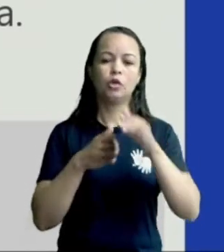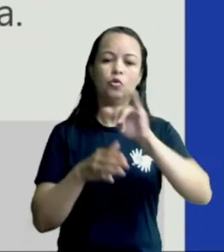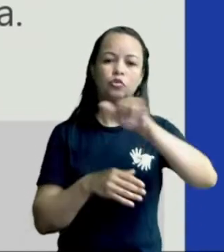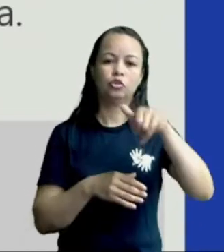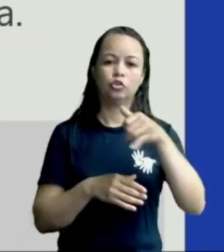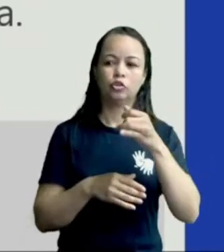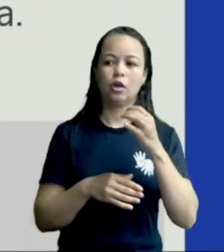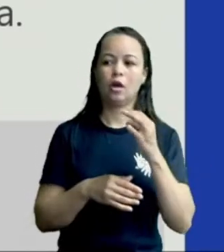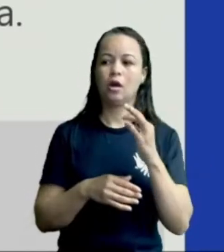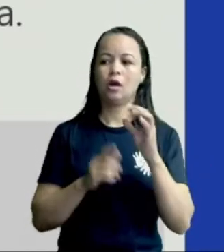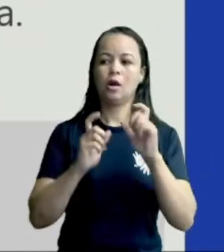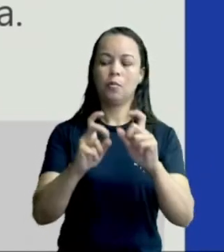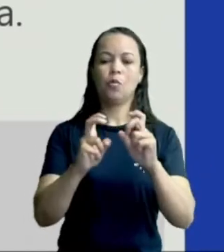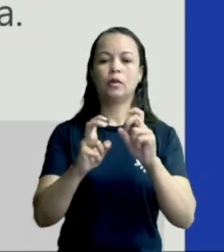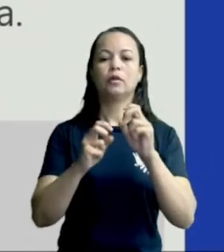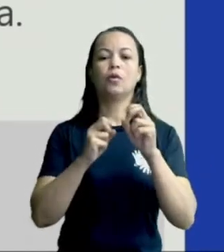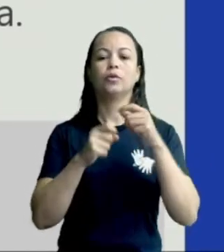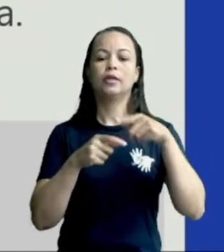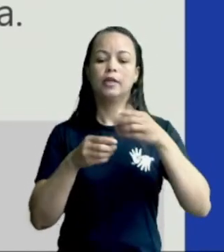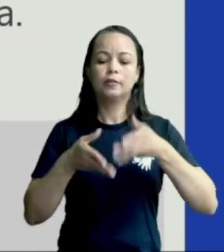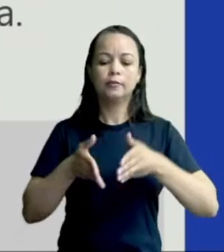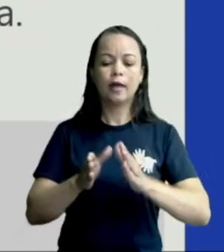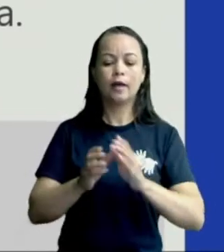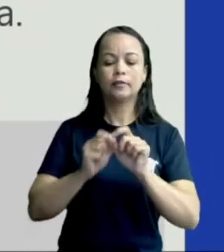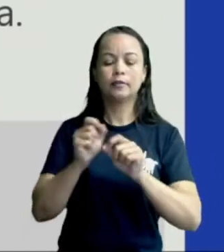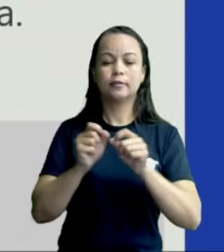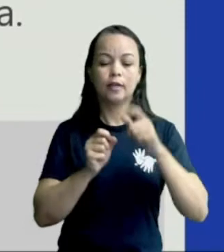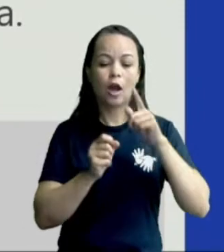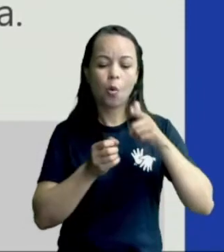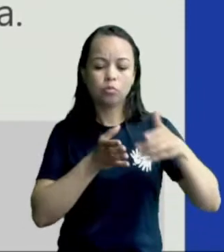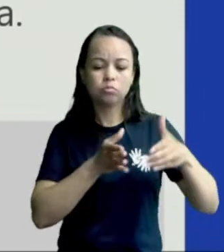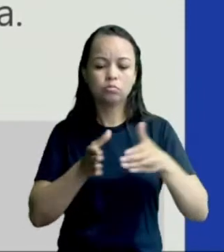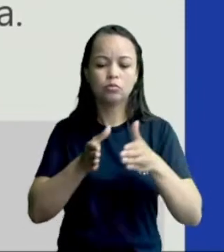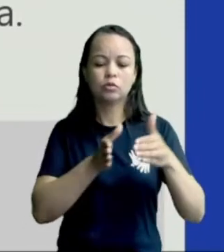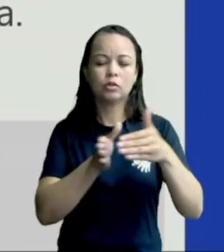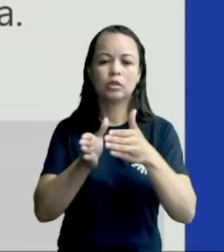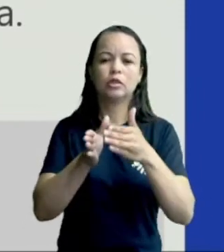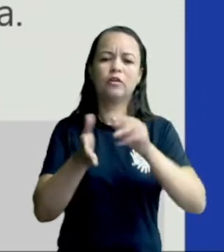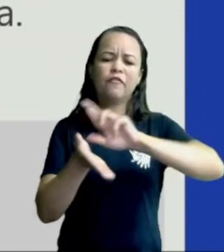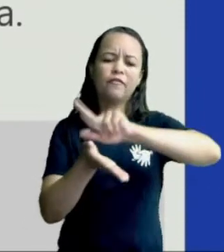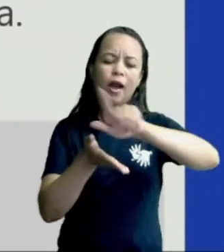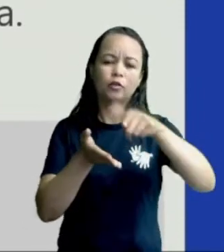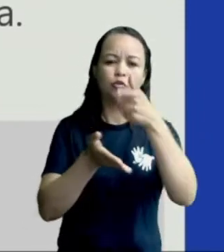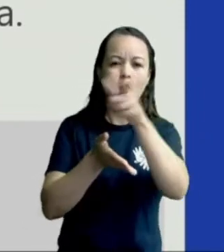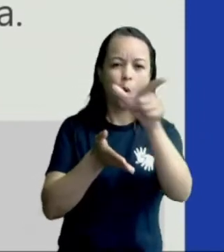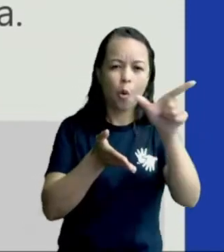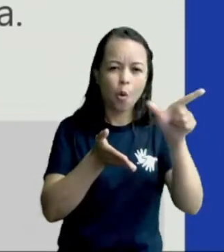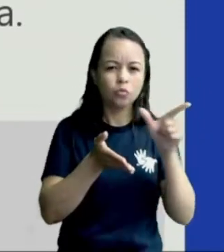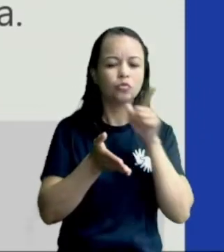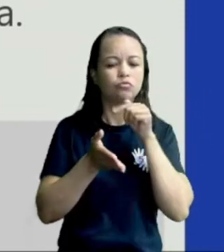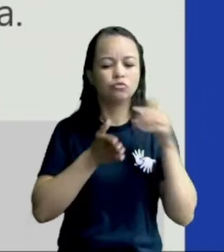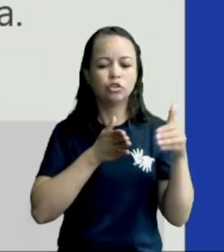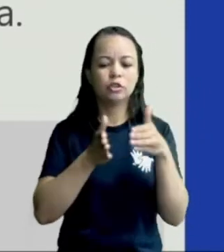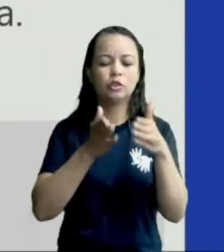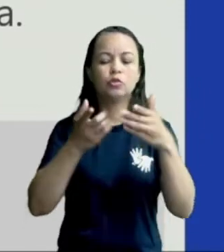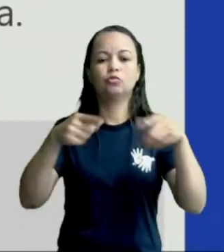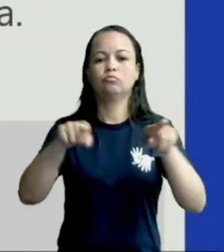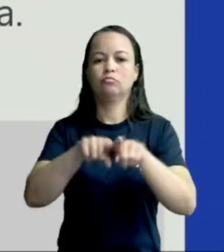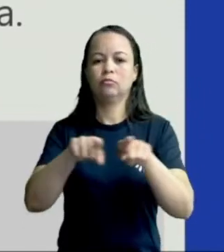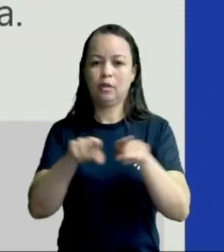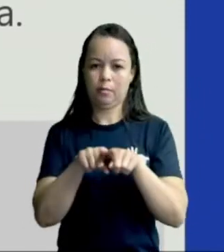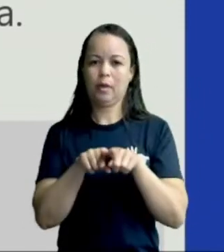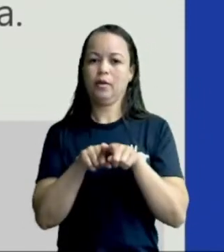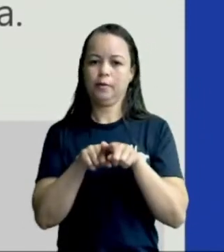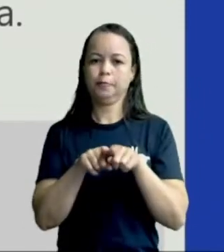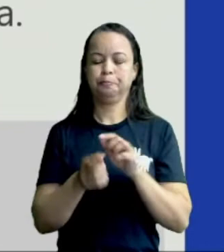Pirapama, que nasce no município, e pequena parte da bacia do rio Ipojuca, servindo de limite com o município